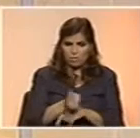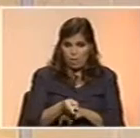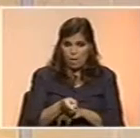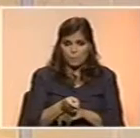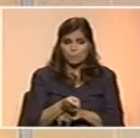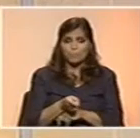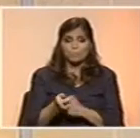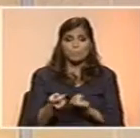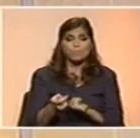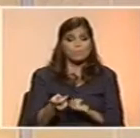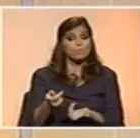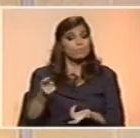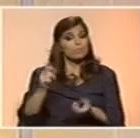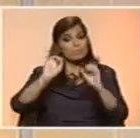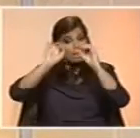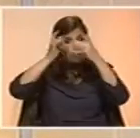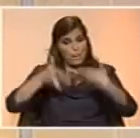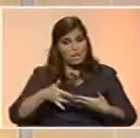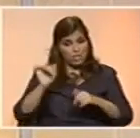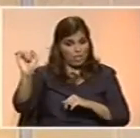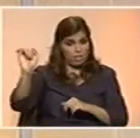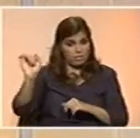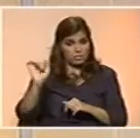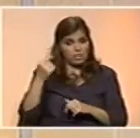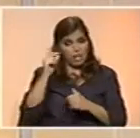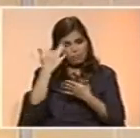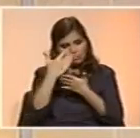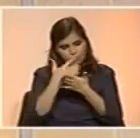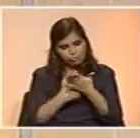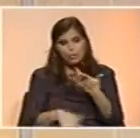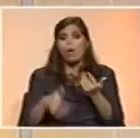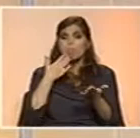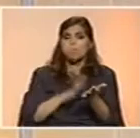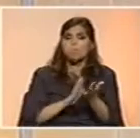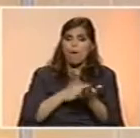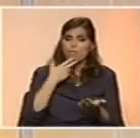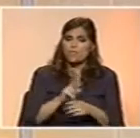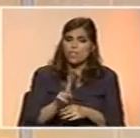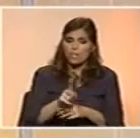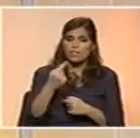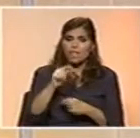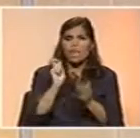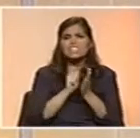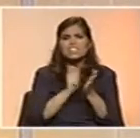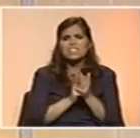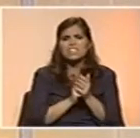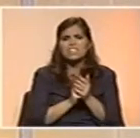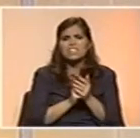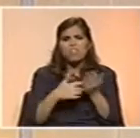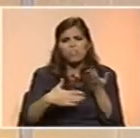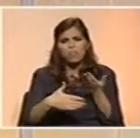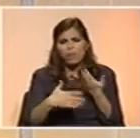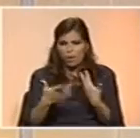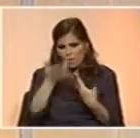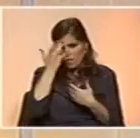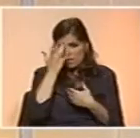que na página deles, já agora, para além desta listagem dos restaurantes vegetarianos, tem, por exemplo, um conjunto grande de receitas, embora também é muito fácil encontrar